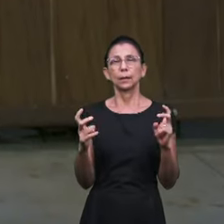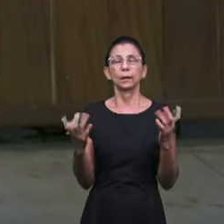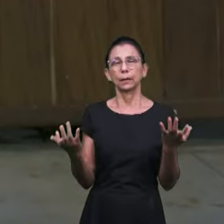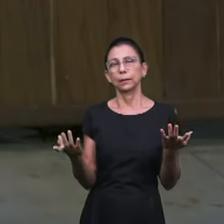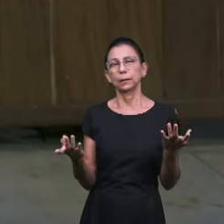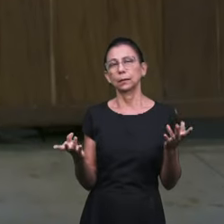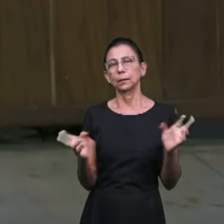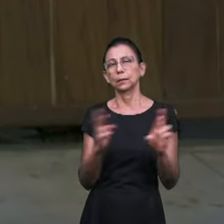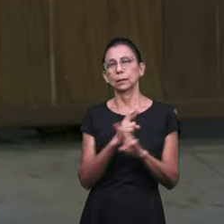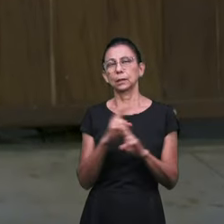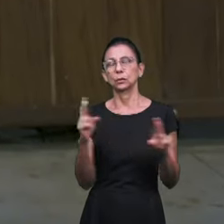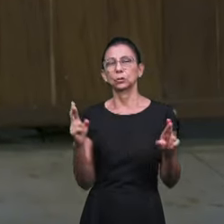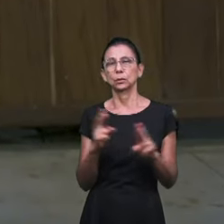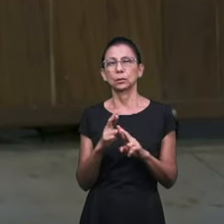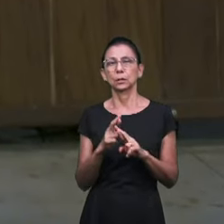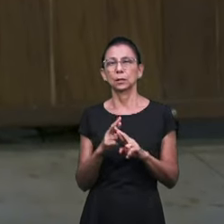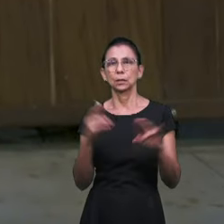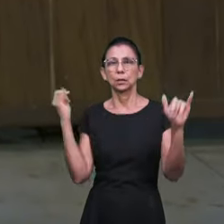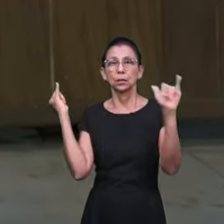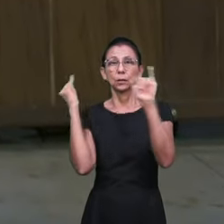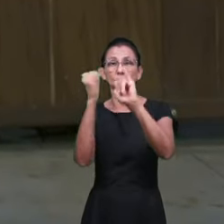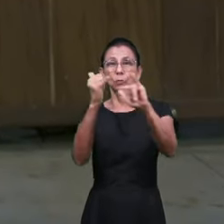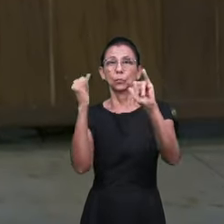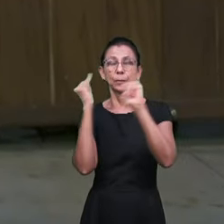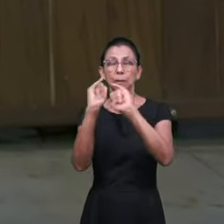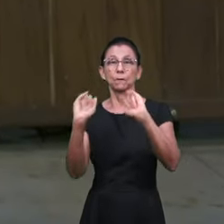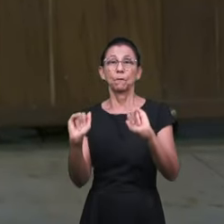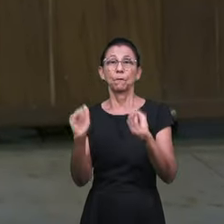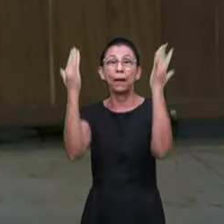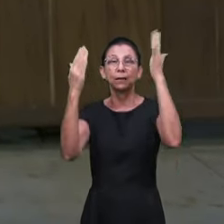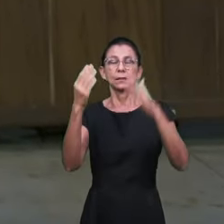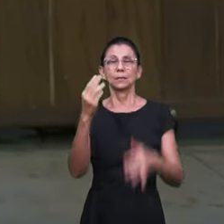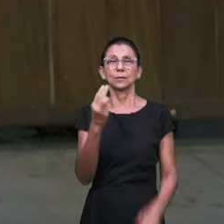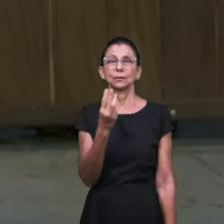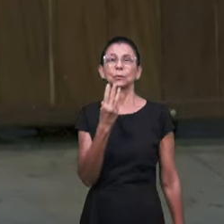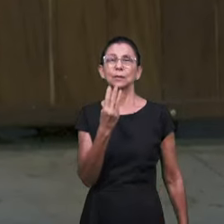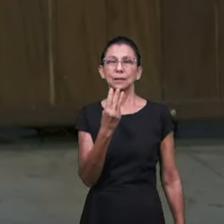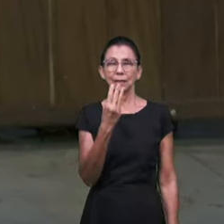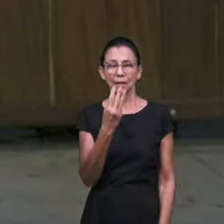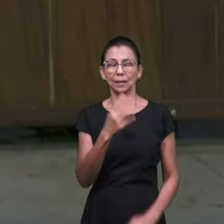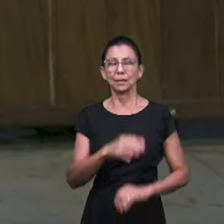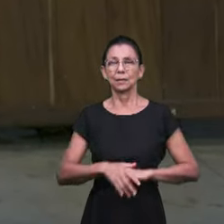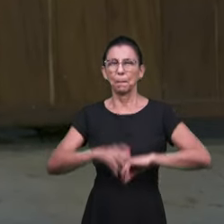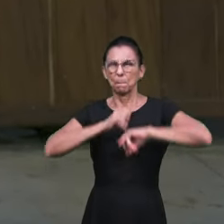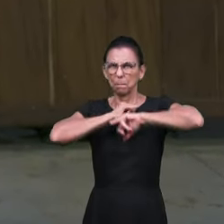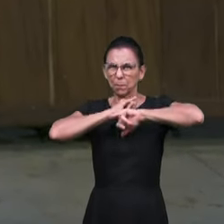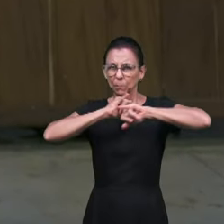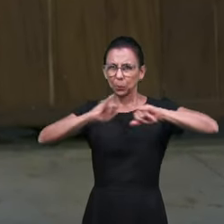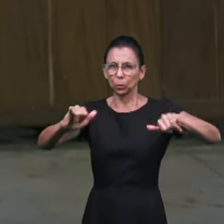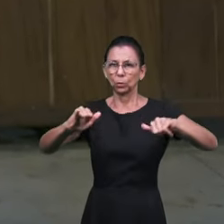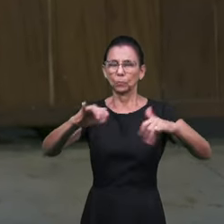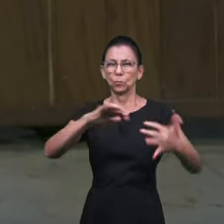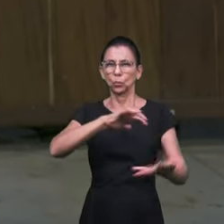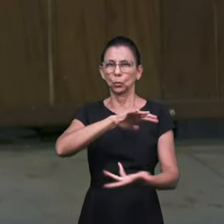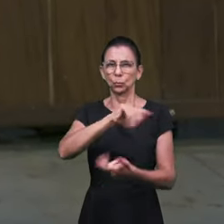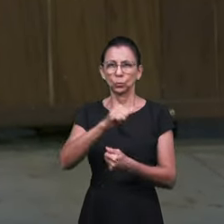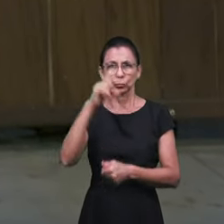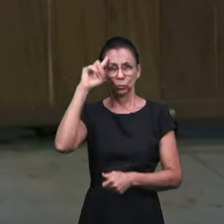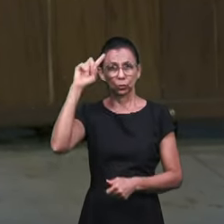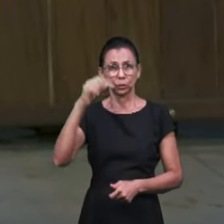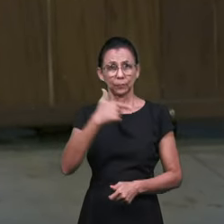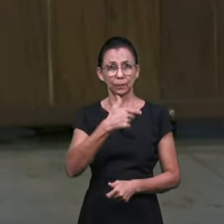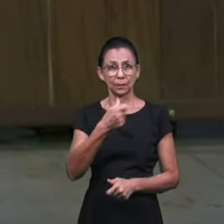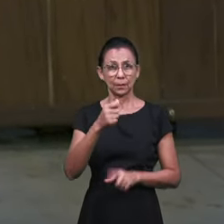o Trombetas e Festas 3, que é essa grande proclamação que nós teremos, que nós faremos no dia 26